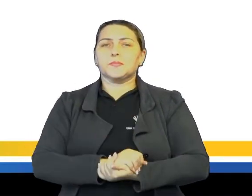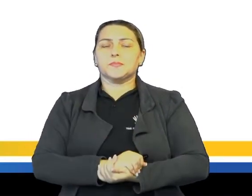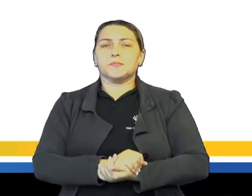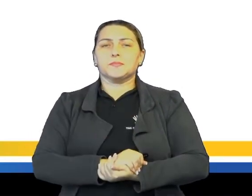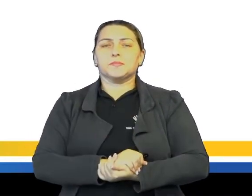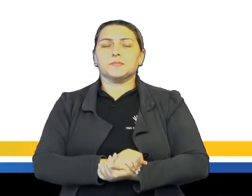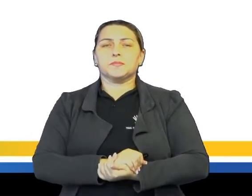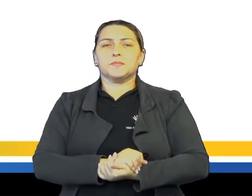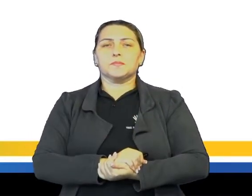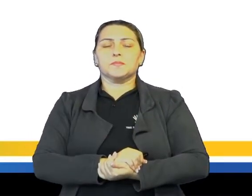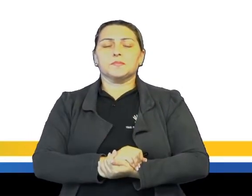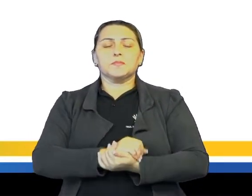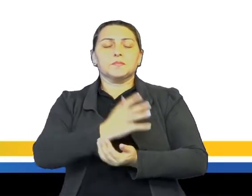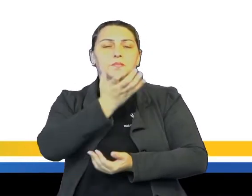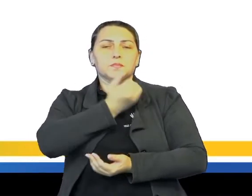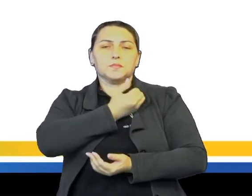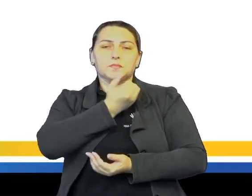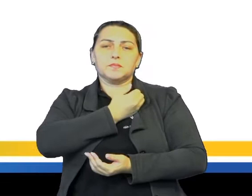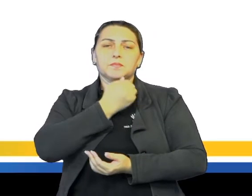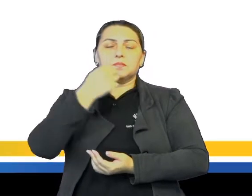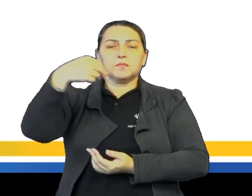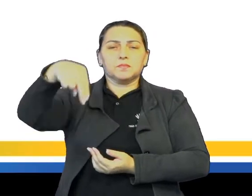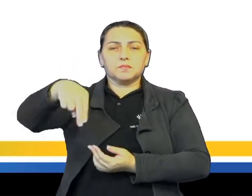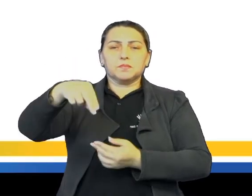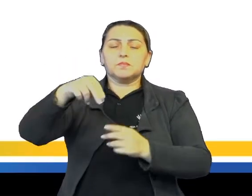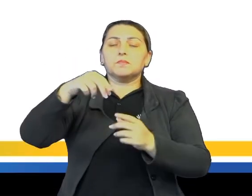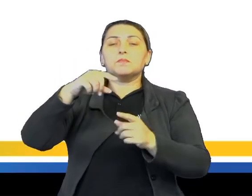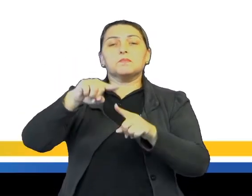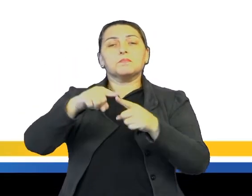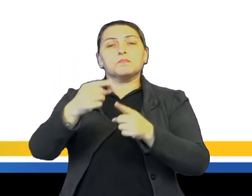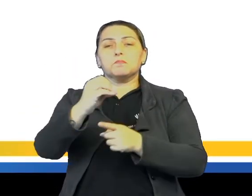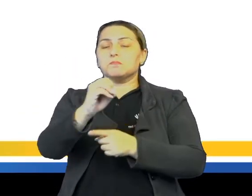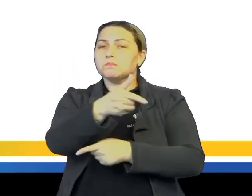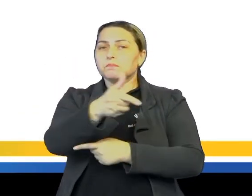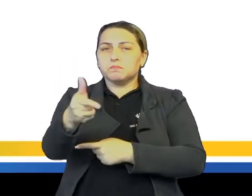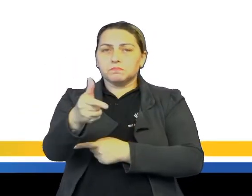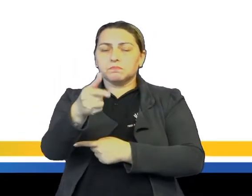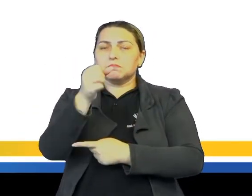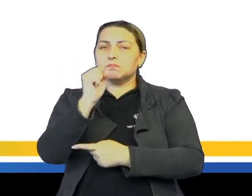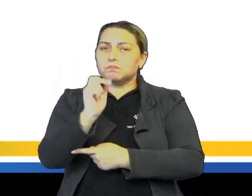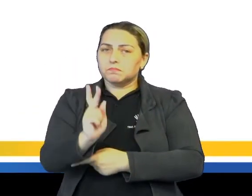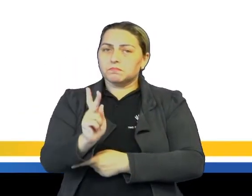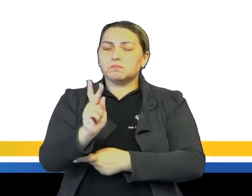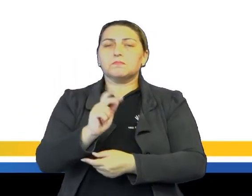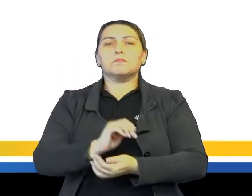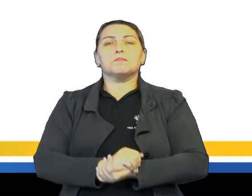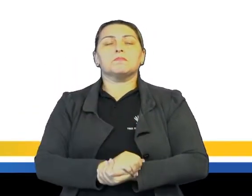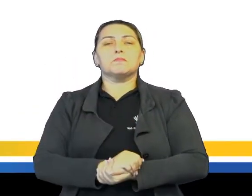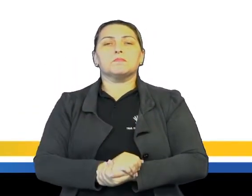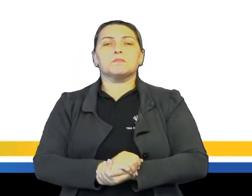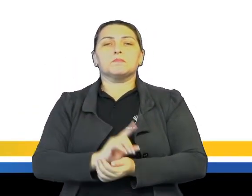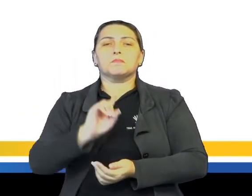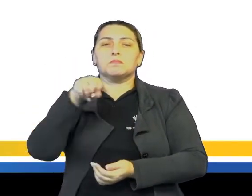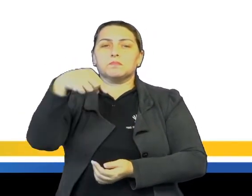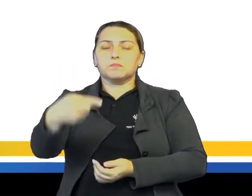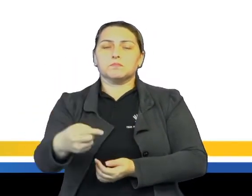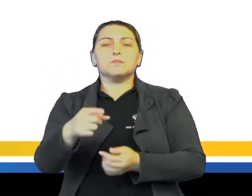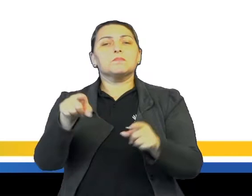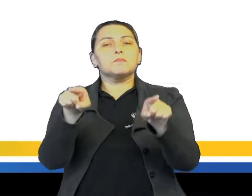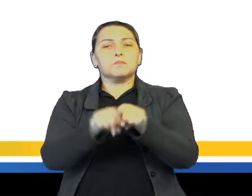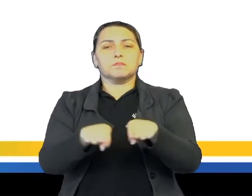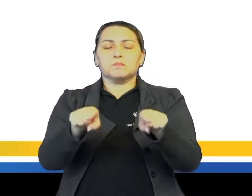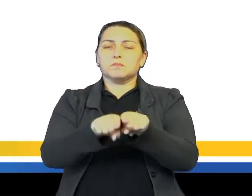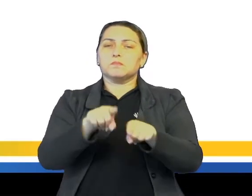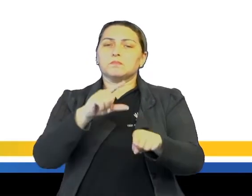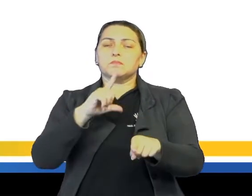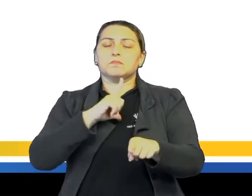zero. Então, entra qualquer número natural, mas o zero não entra, tá bom? E aí, em seguida, nós podemos